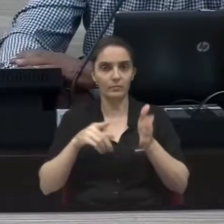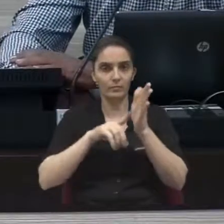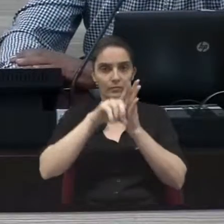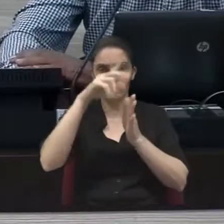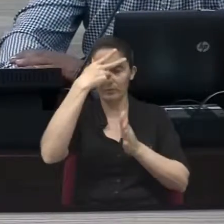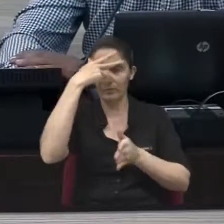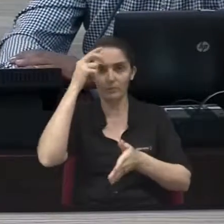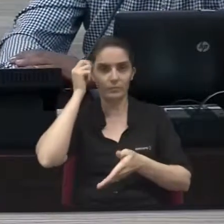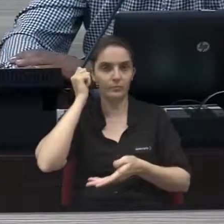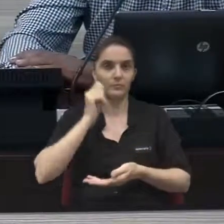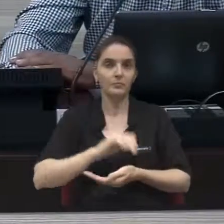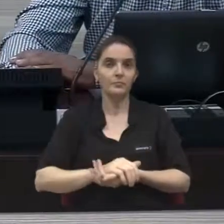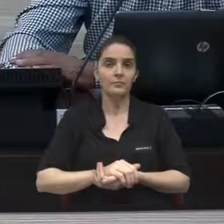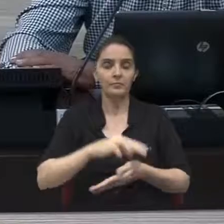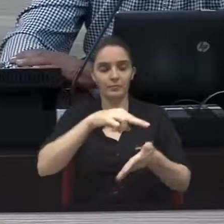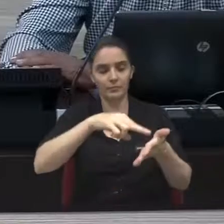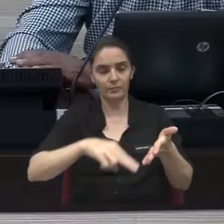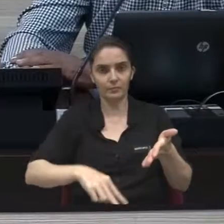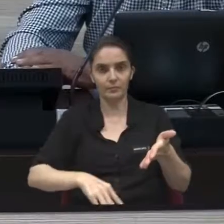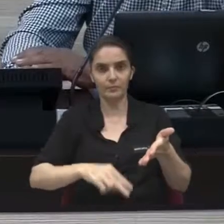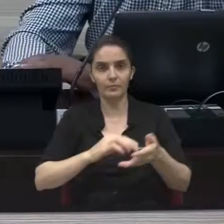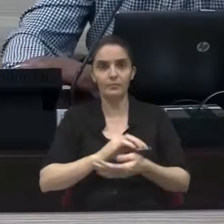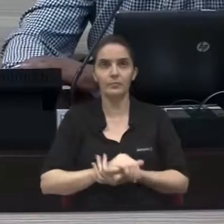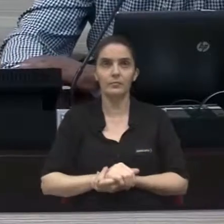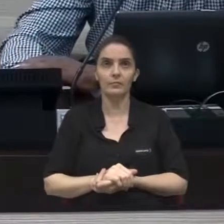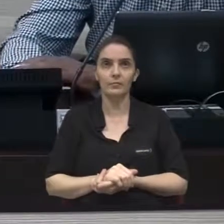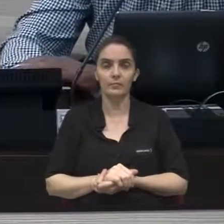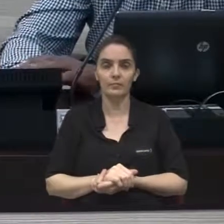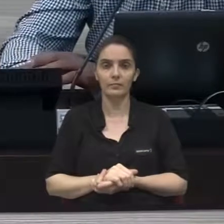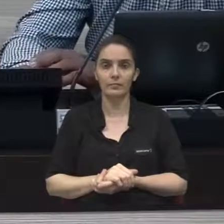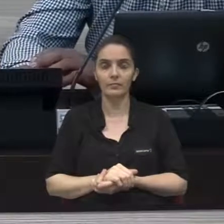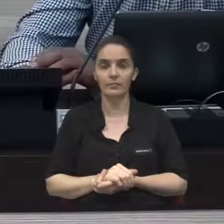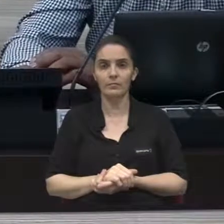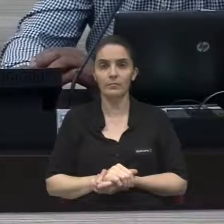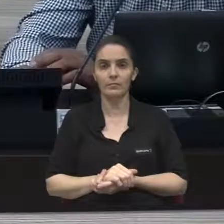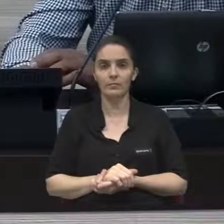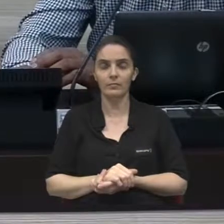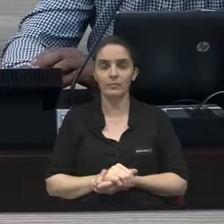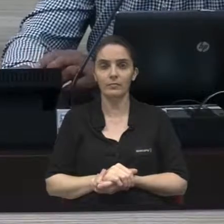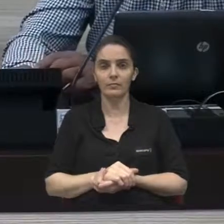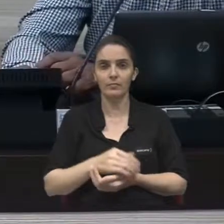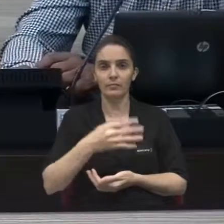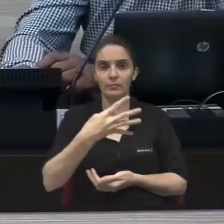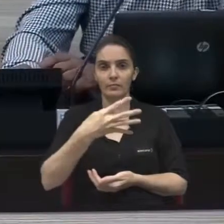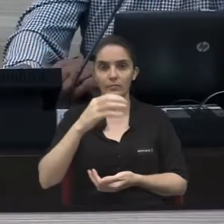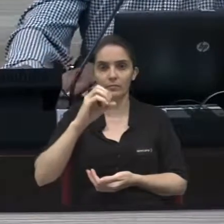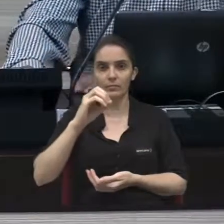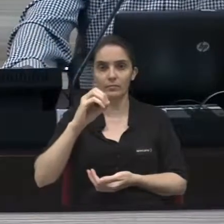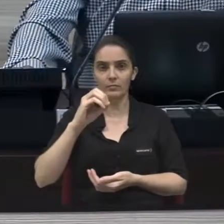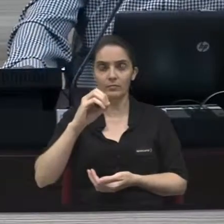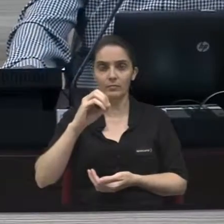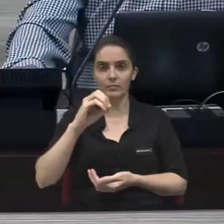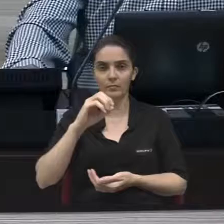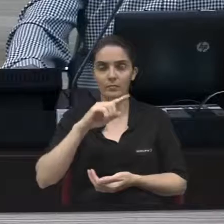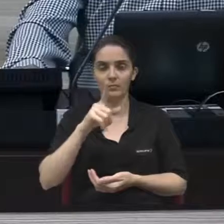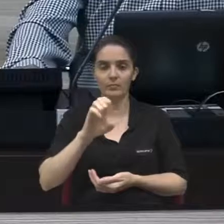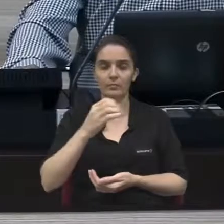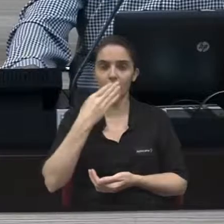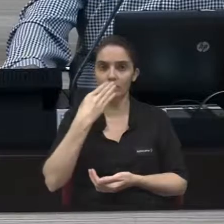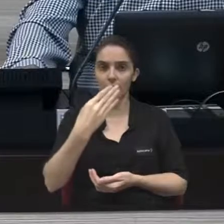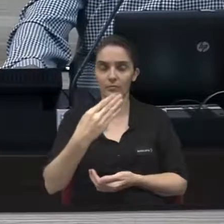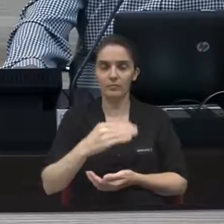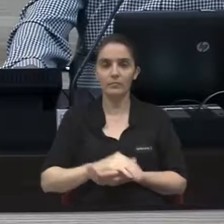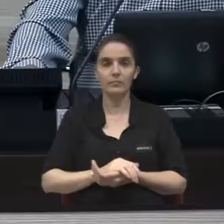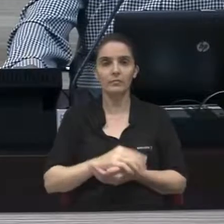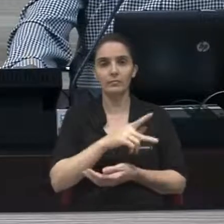Para a leitura dos requerimentos, primeiro secretário. Requerimento 401. Questão de ordem, vereador Zé da Mix. Senhor presidente,